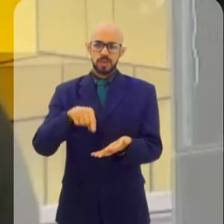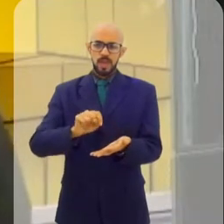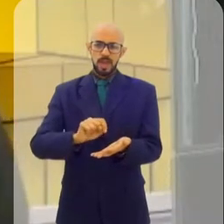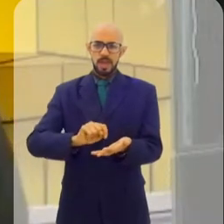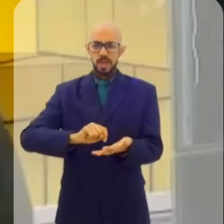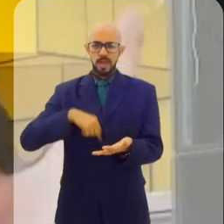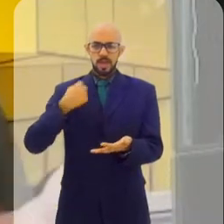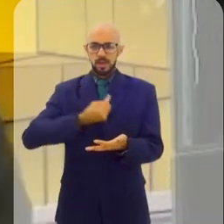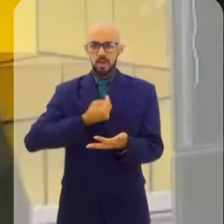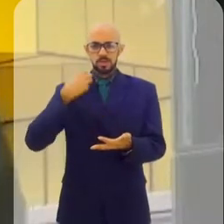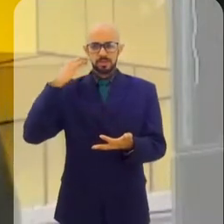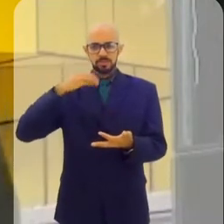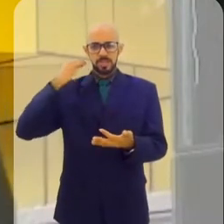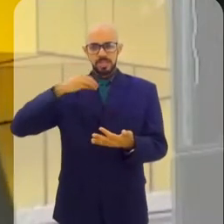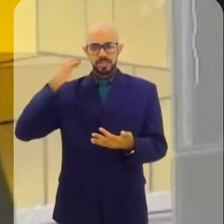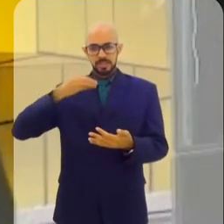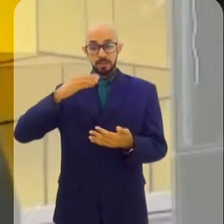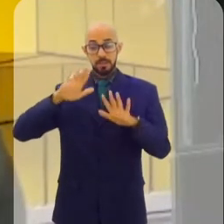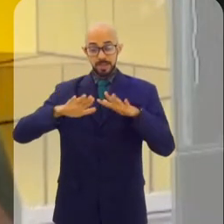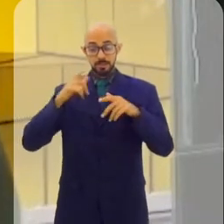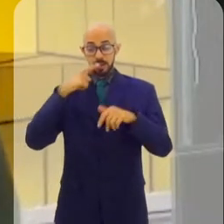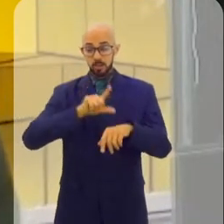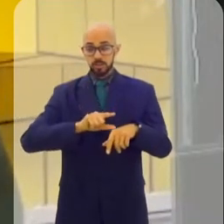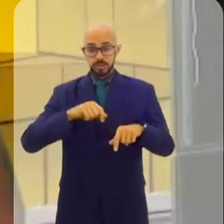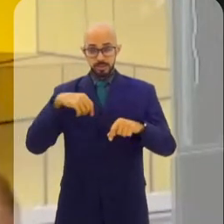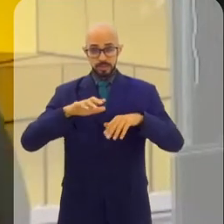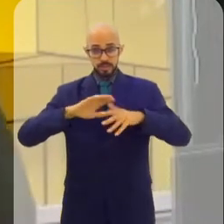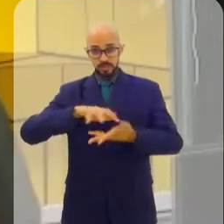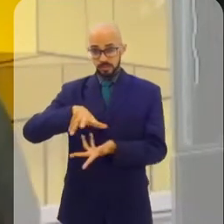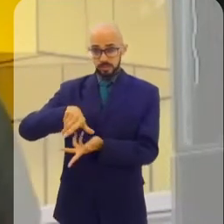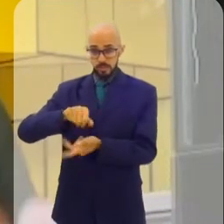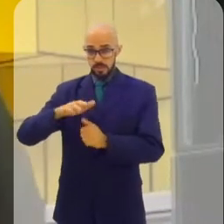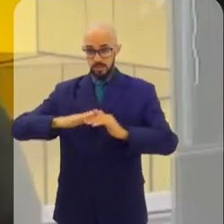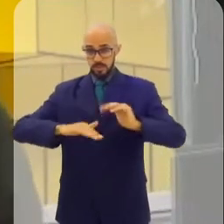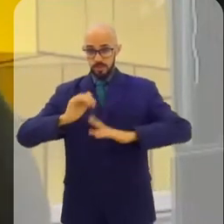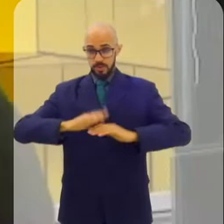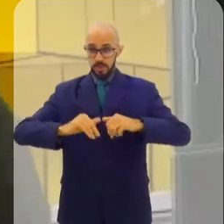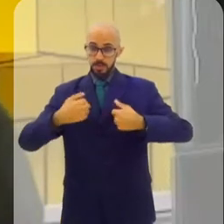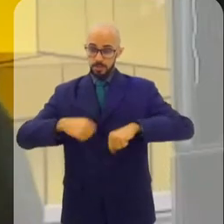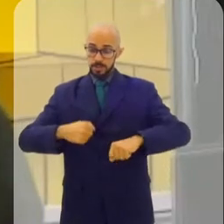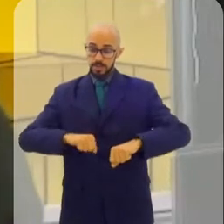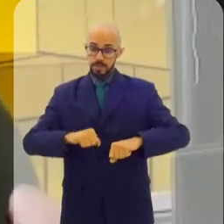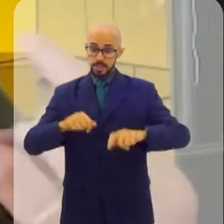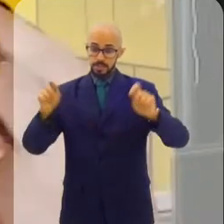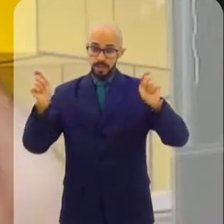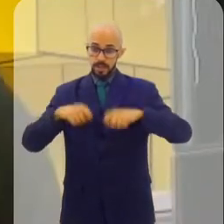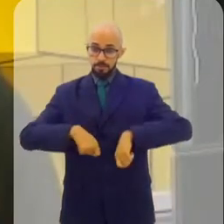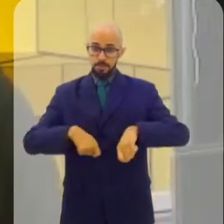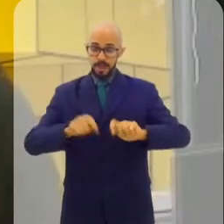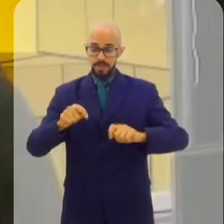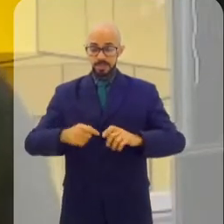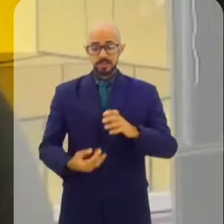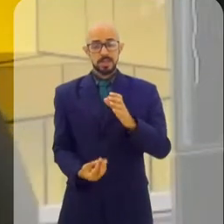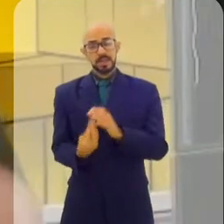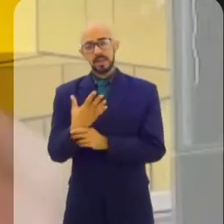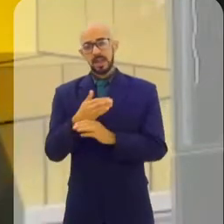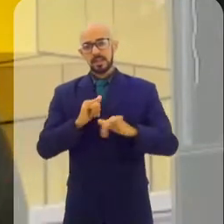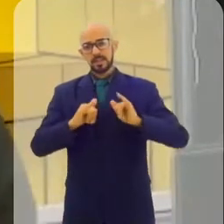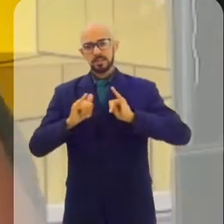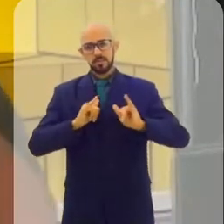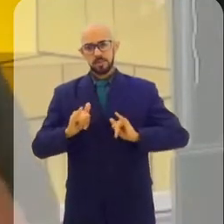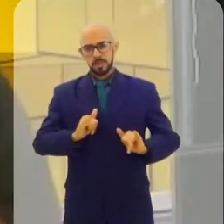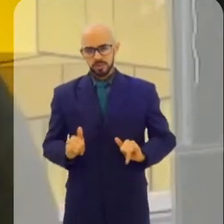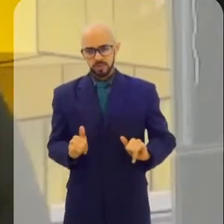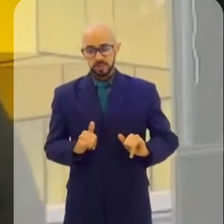centro de referência, para fazer sentido no mundo profissional, ele tem que dar conta de geração de dados, como é